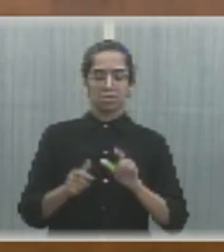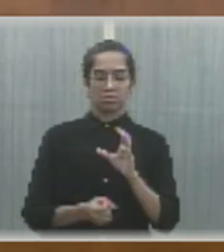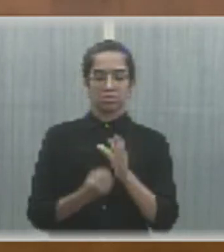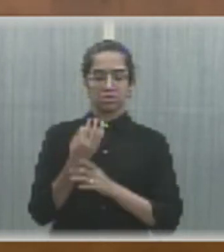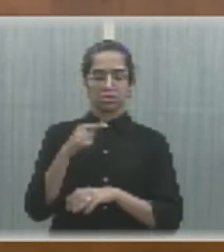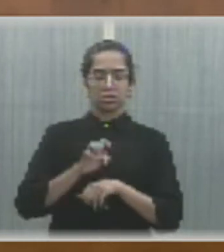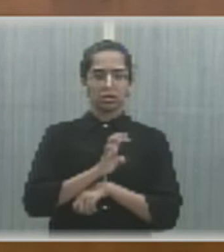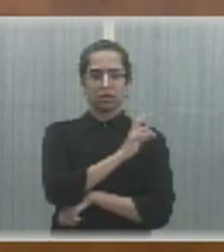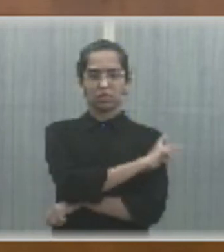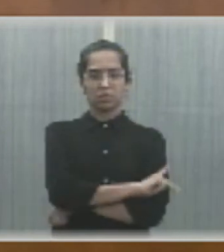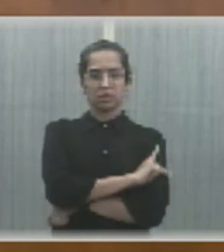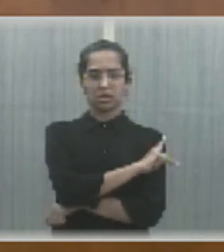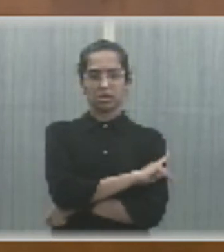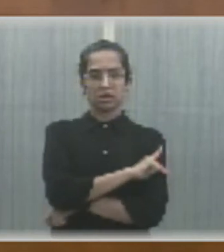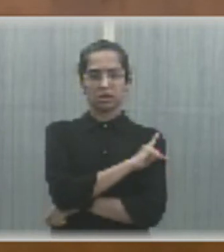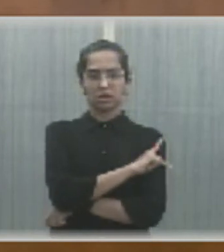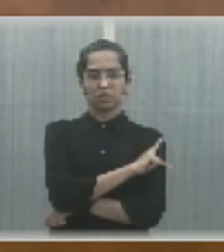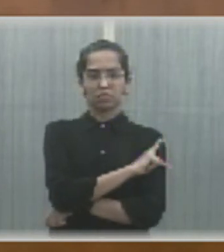do Piauí,